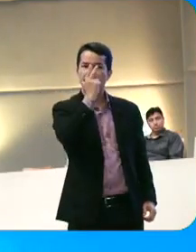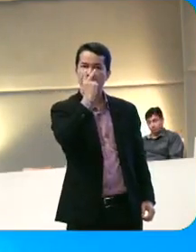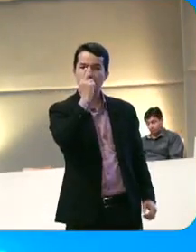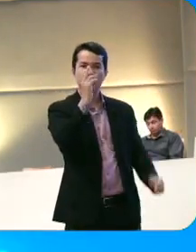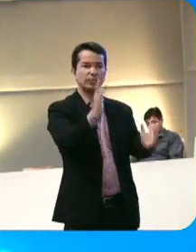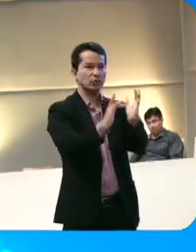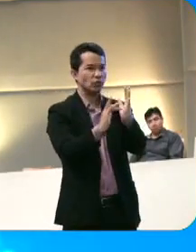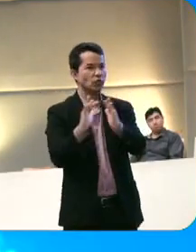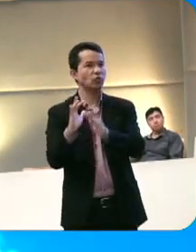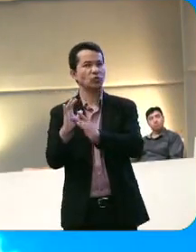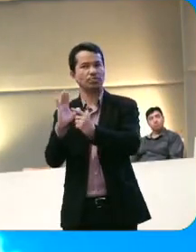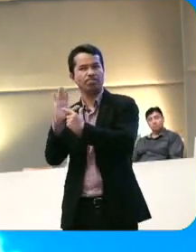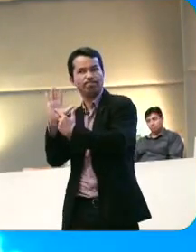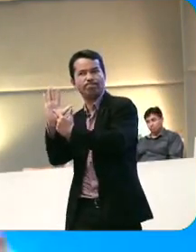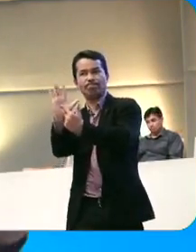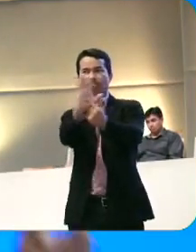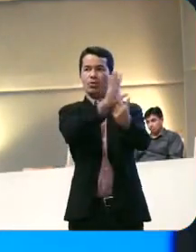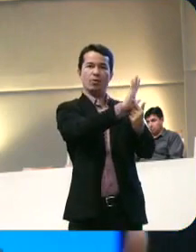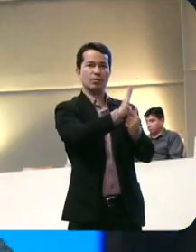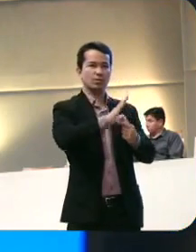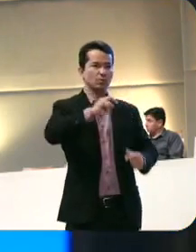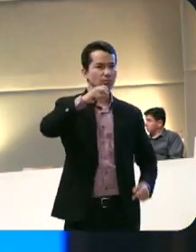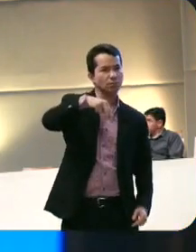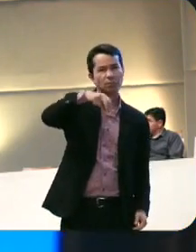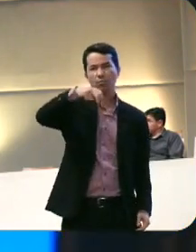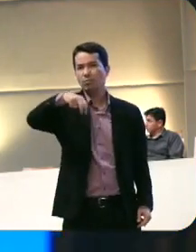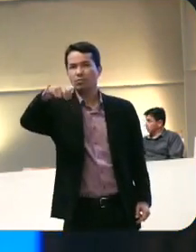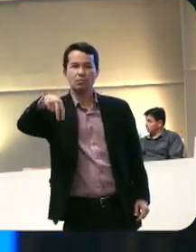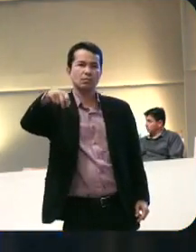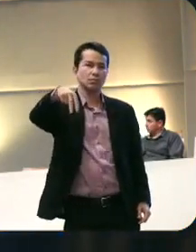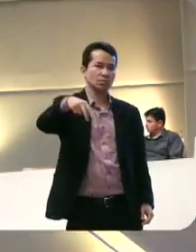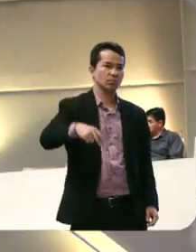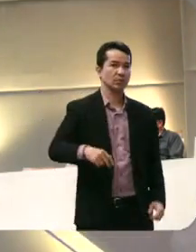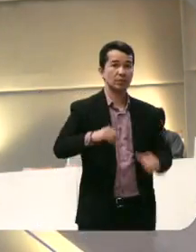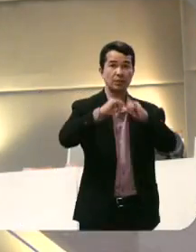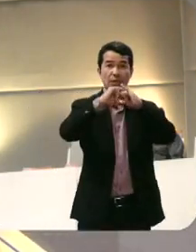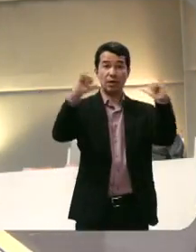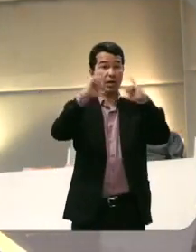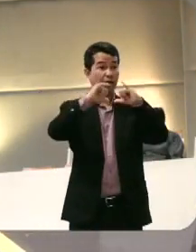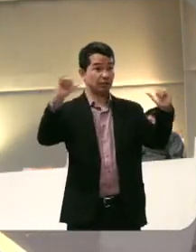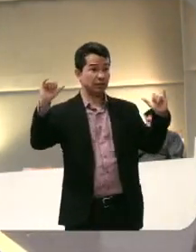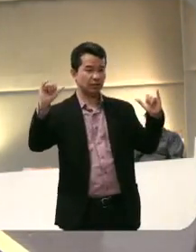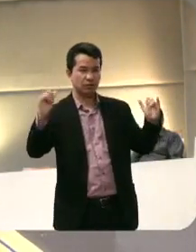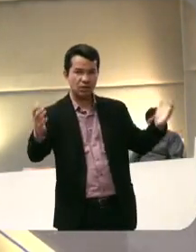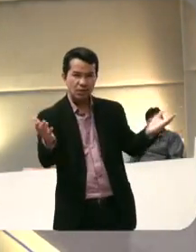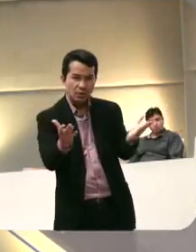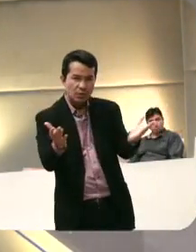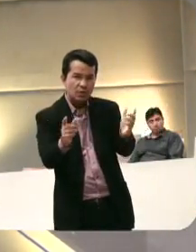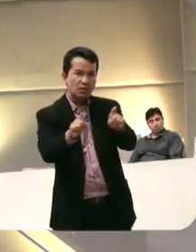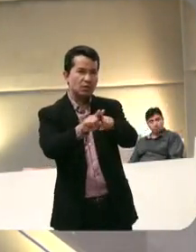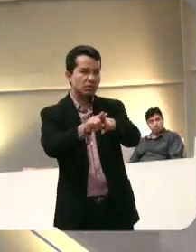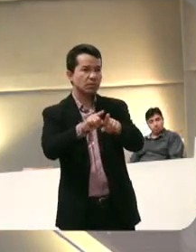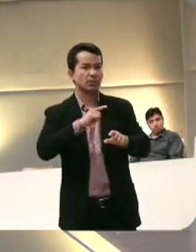Restaura os altares. Restaura. Mas sabe quando Moisés desce do